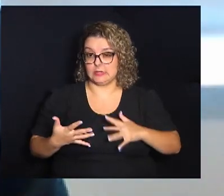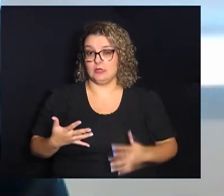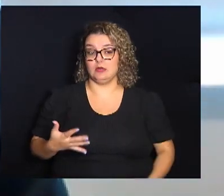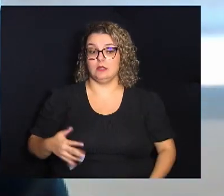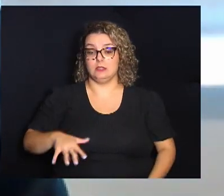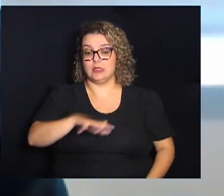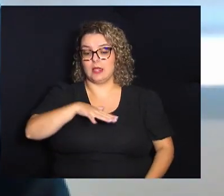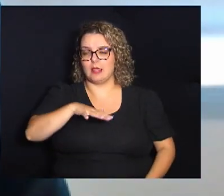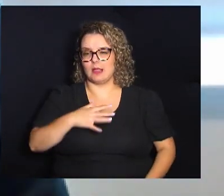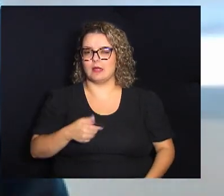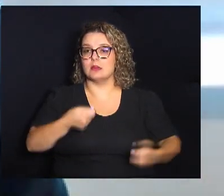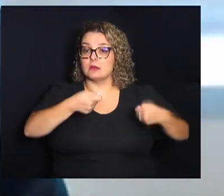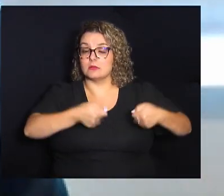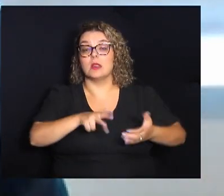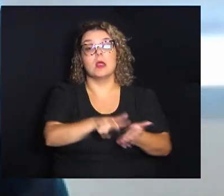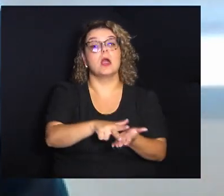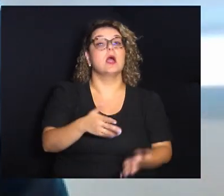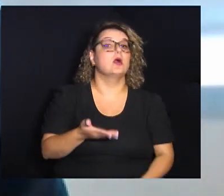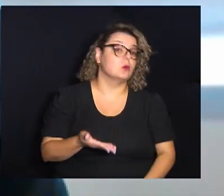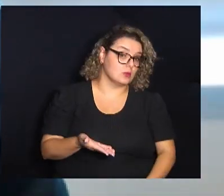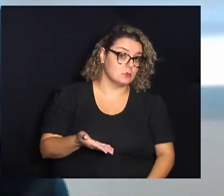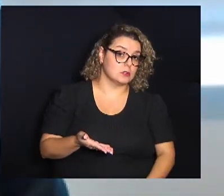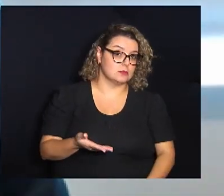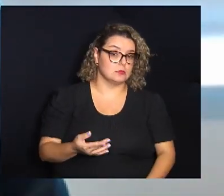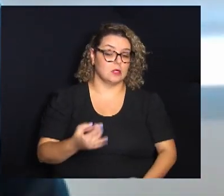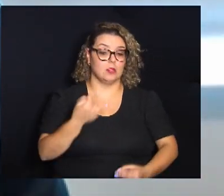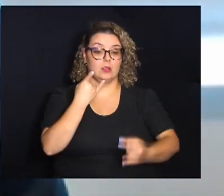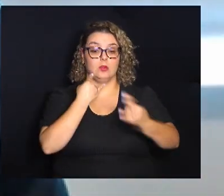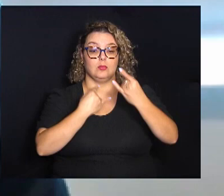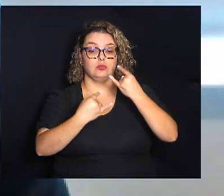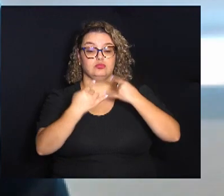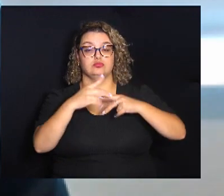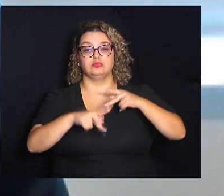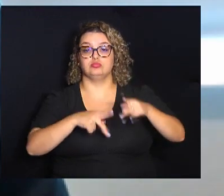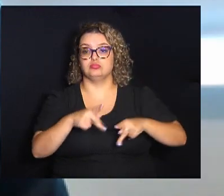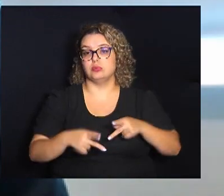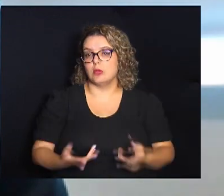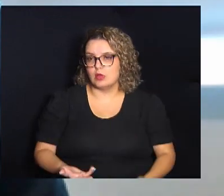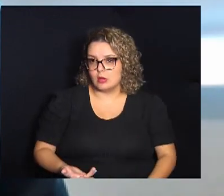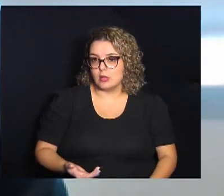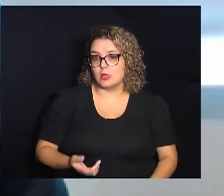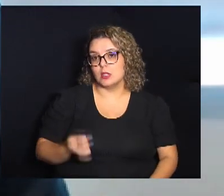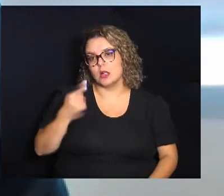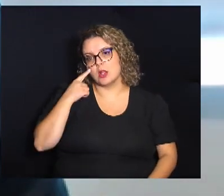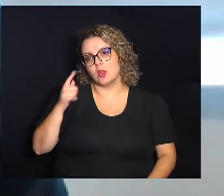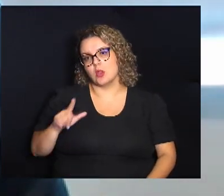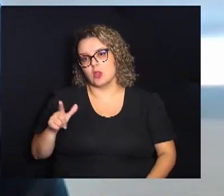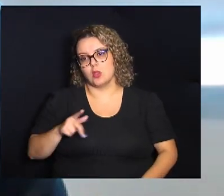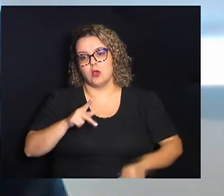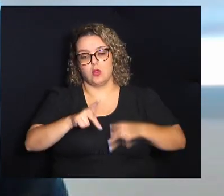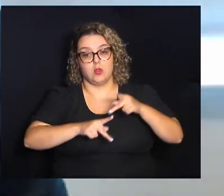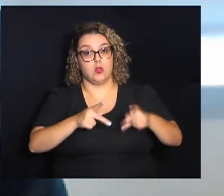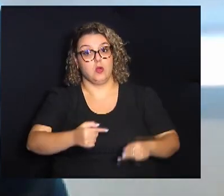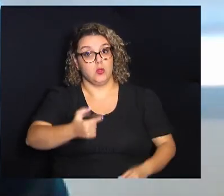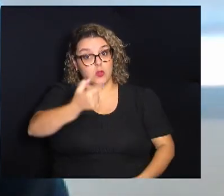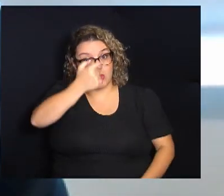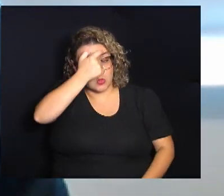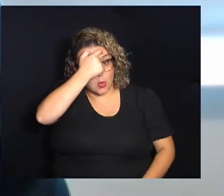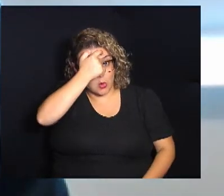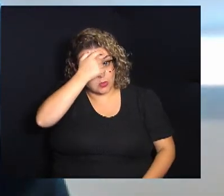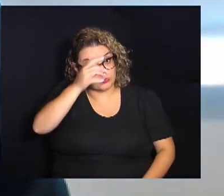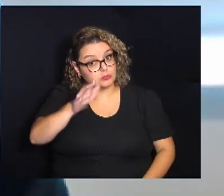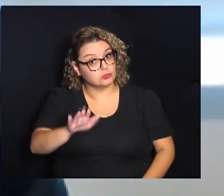você regulamentando e você atraindo esse público, e obviamente é um público que ele tem que ser atraído de forma consciente,